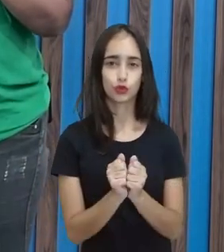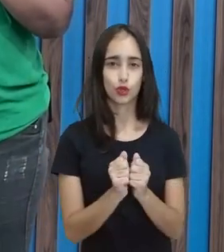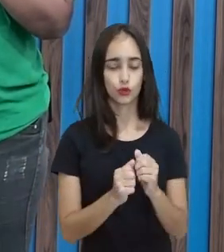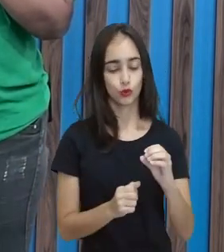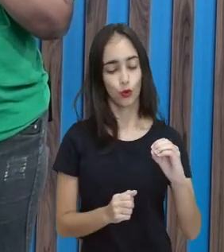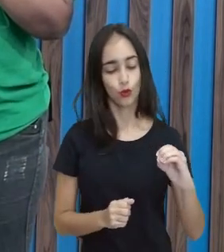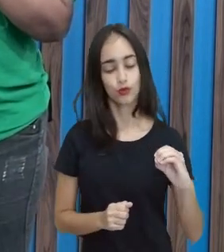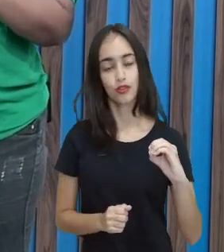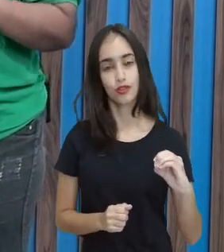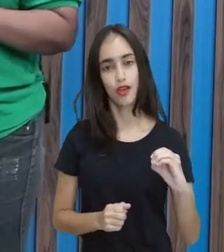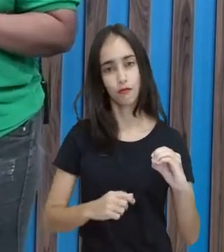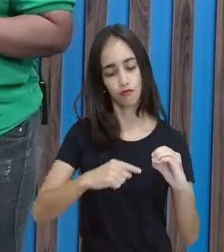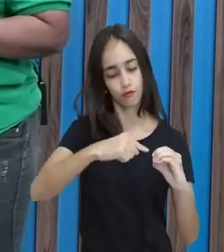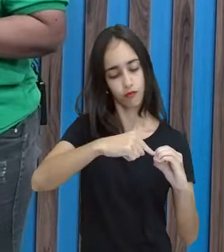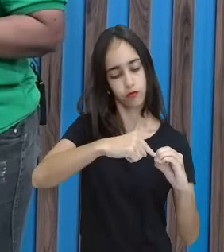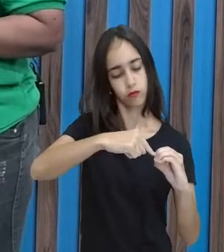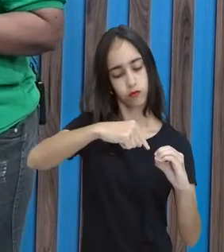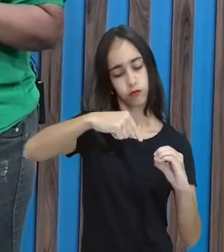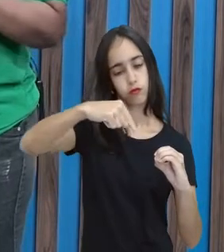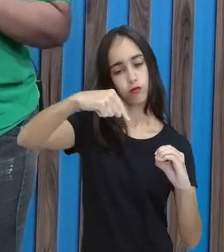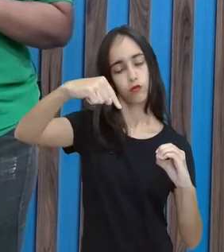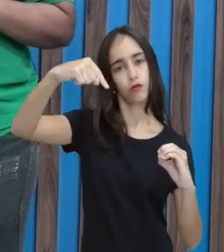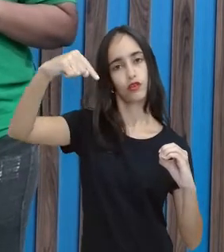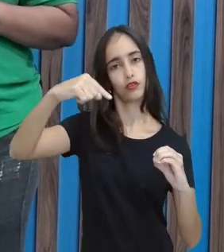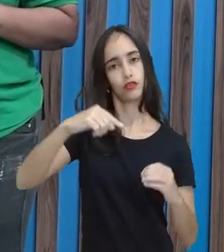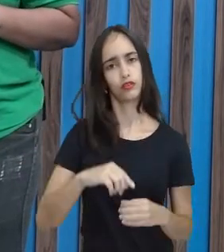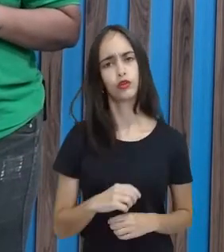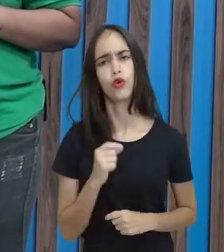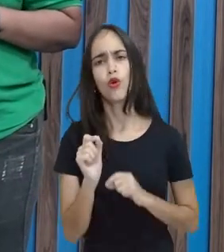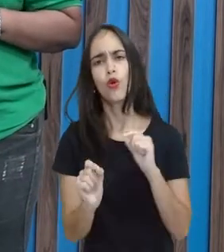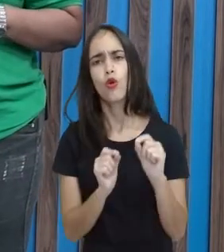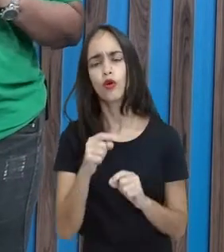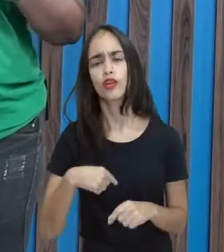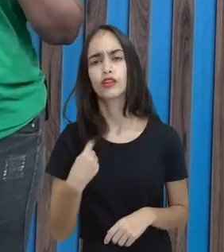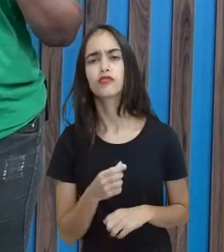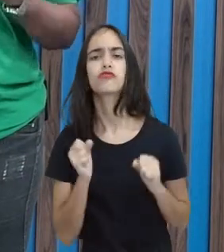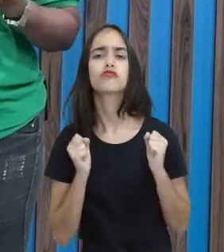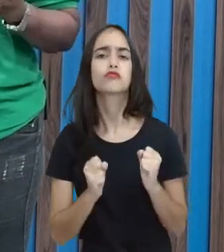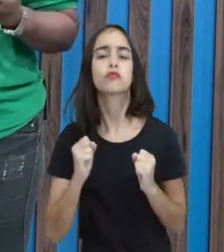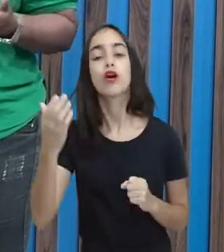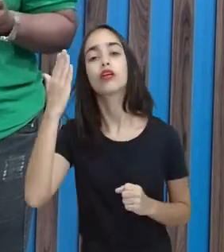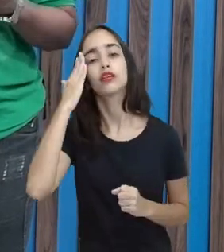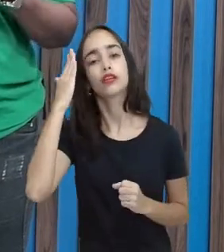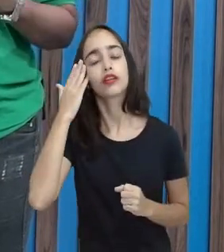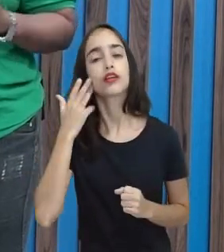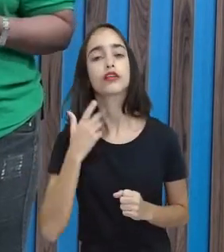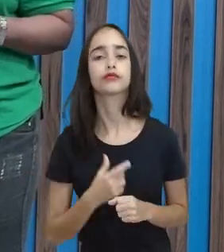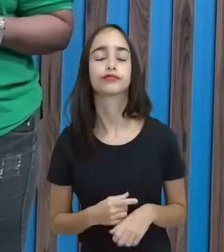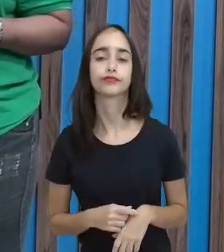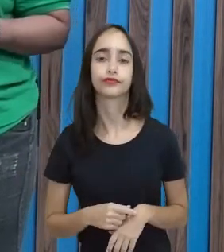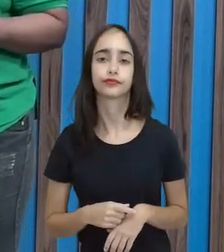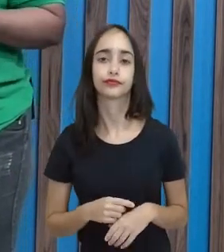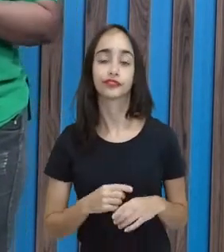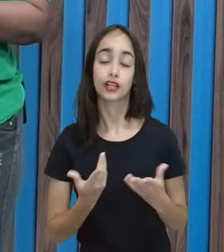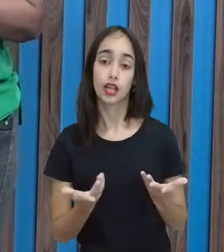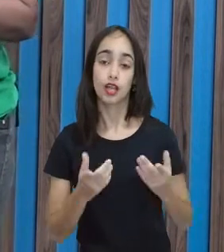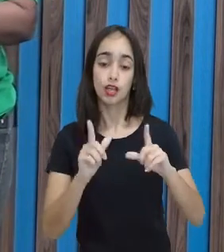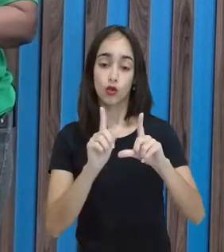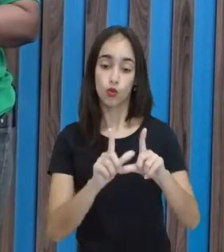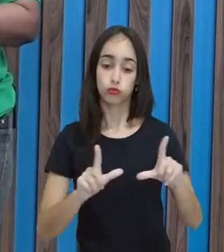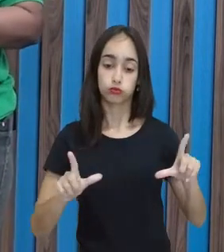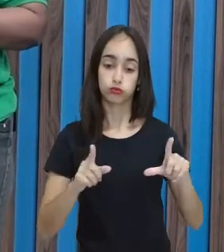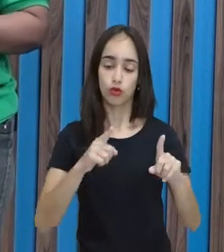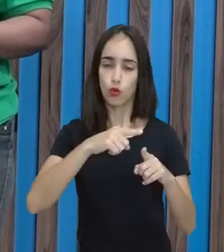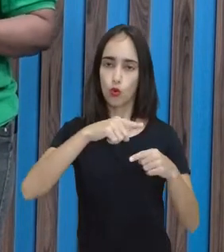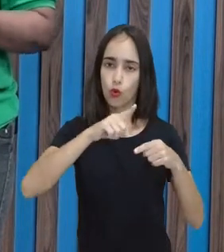plano cartesiano. O que a gente pode concluir daqui? Que o gráfico que representa duas